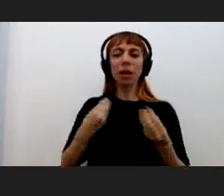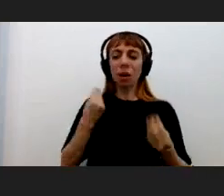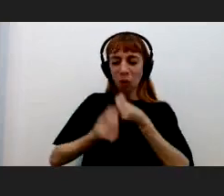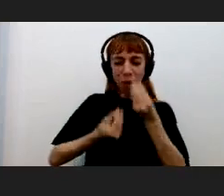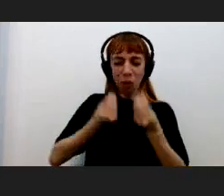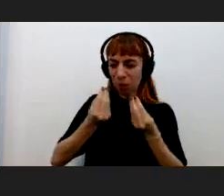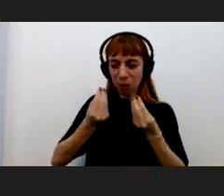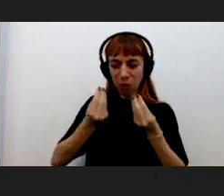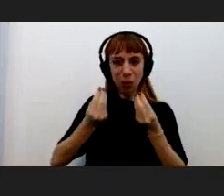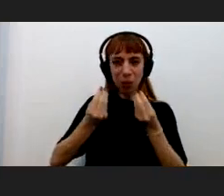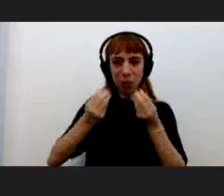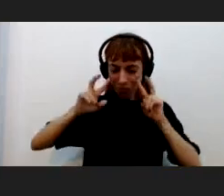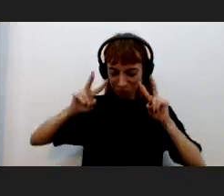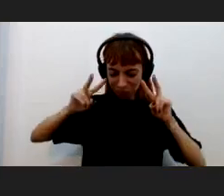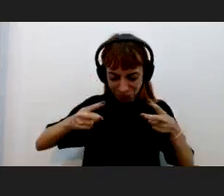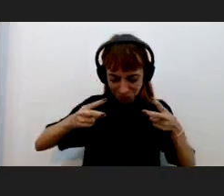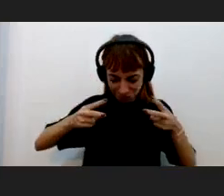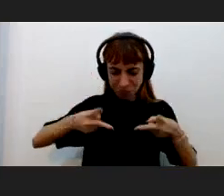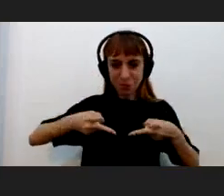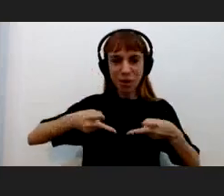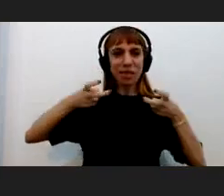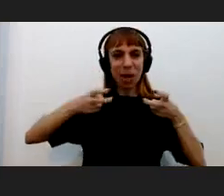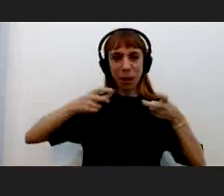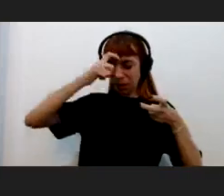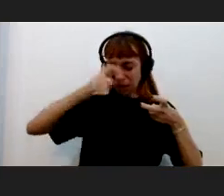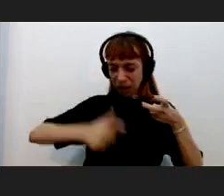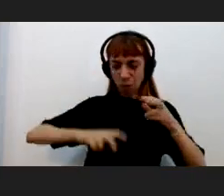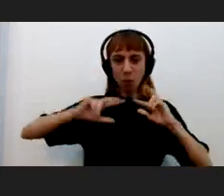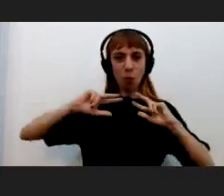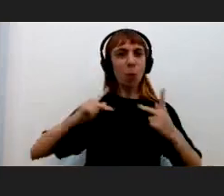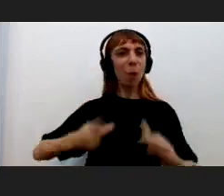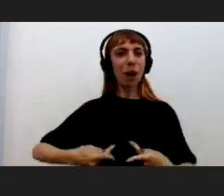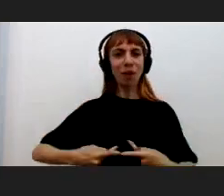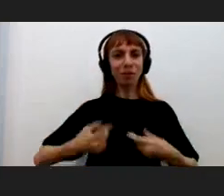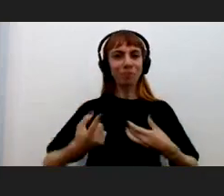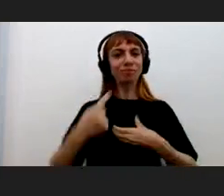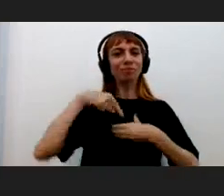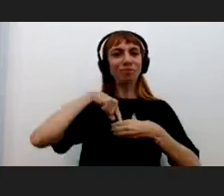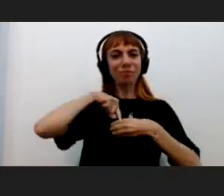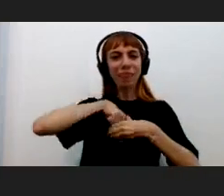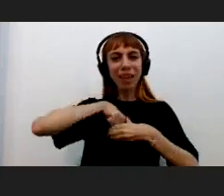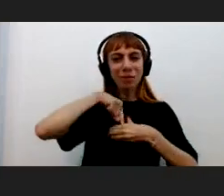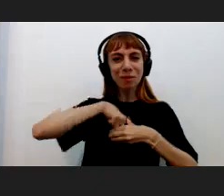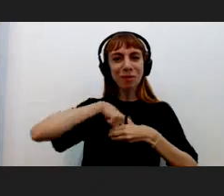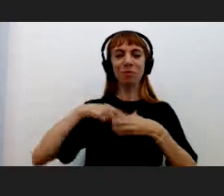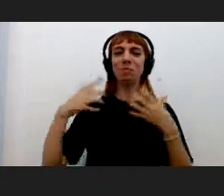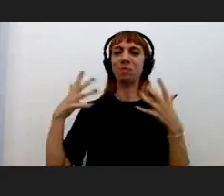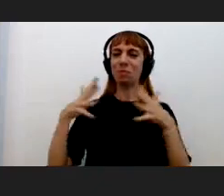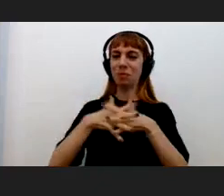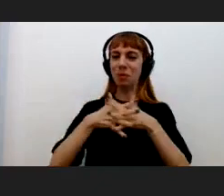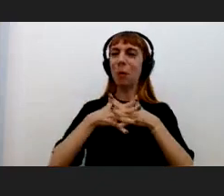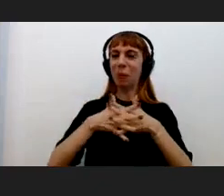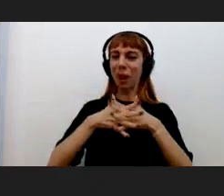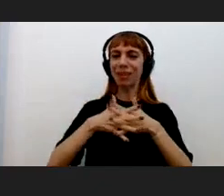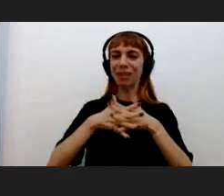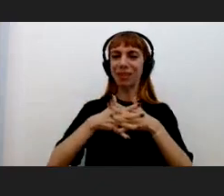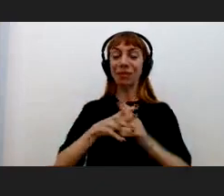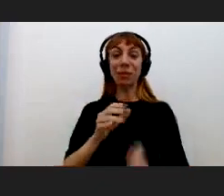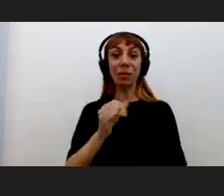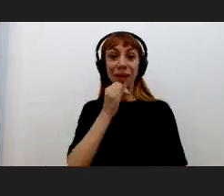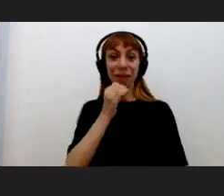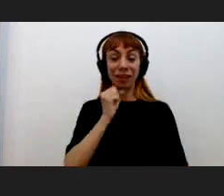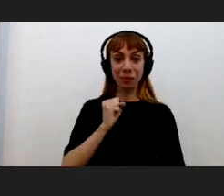aquilo que forma toda essa complexidade subjetiva, né? Ou seja, o pensamento, a